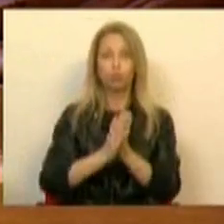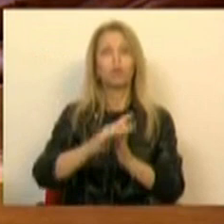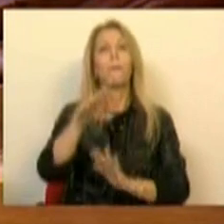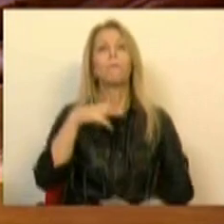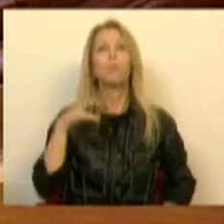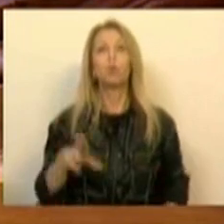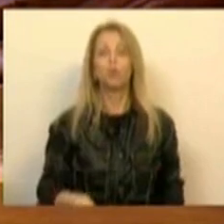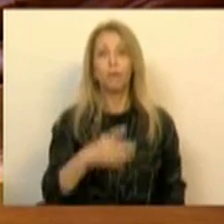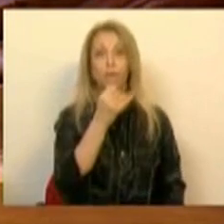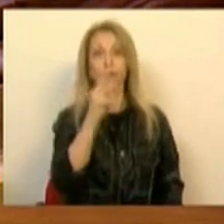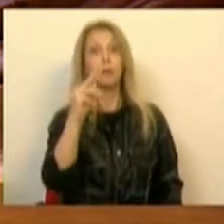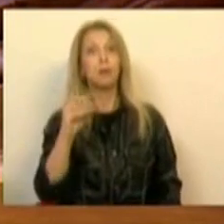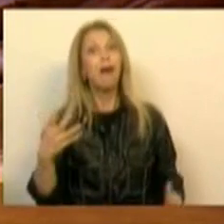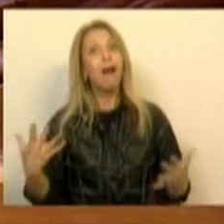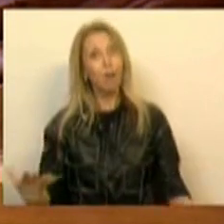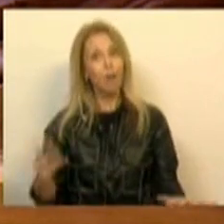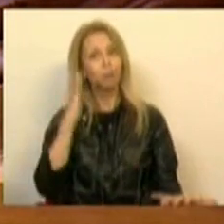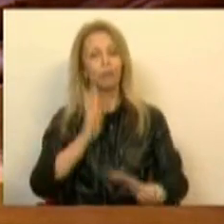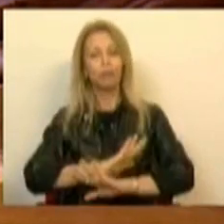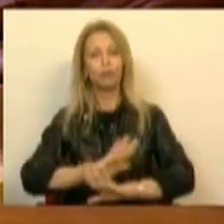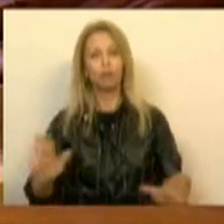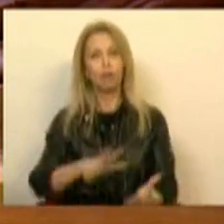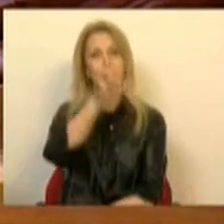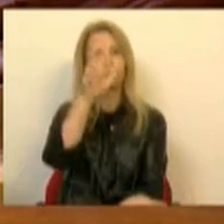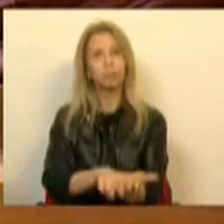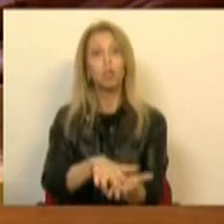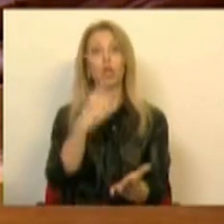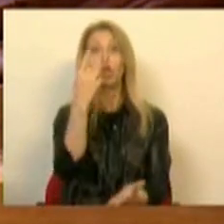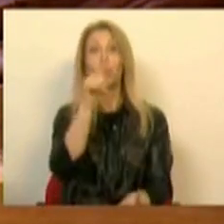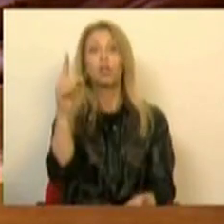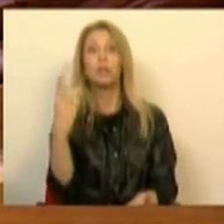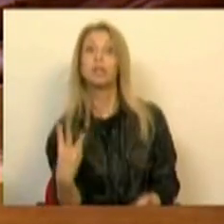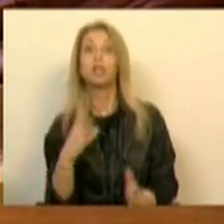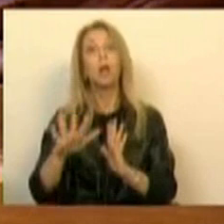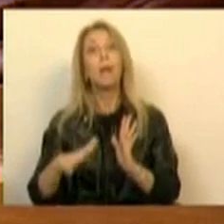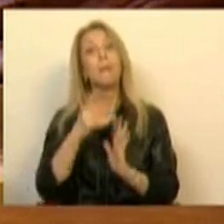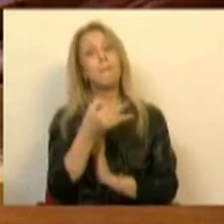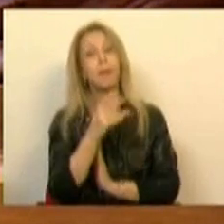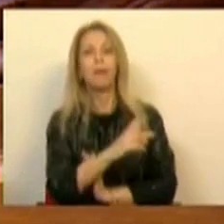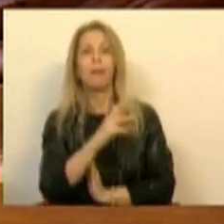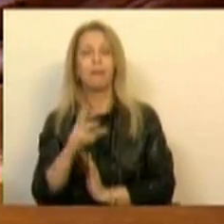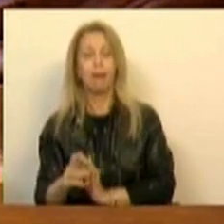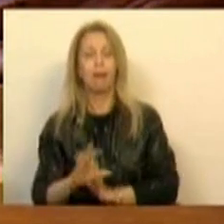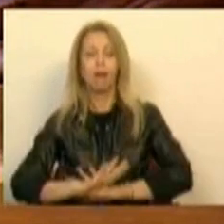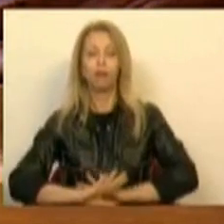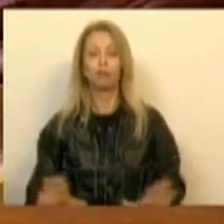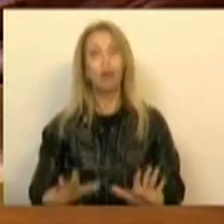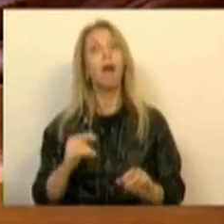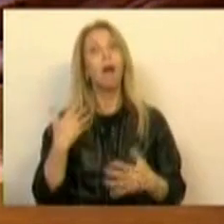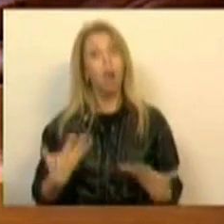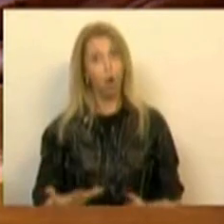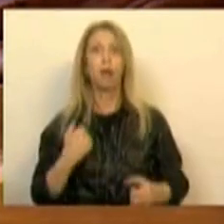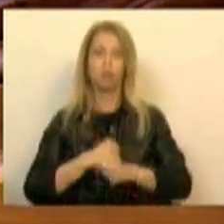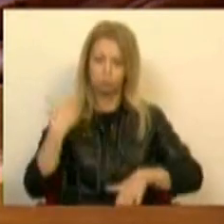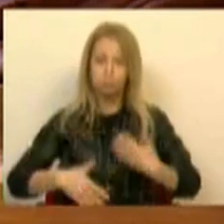e, neste momento, já temos adjudicadas 2/3 das verbas do Plano de Recuperação e Resiliência, que está em movimento